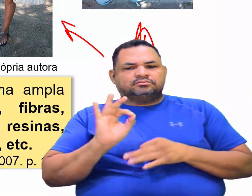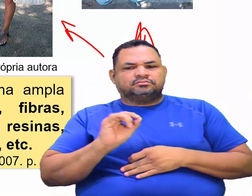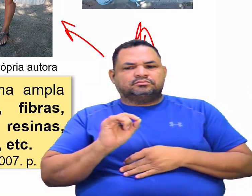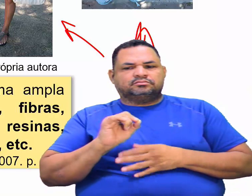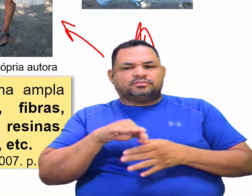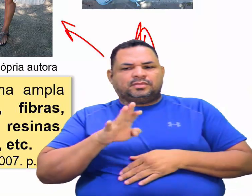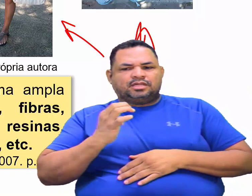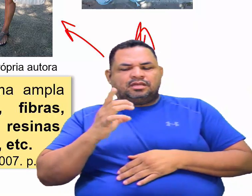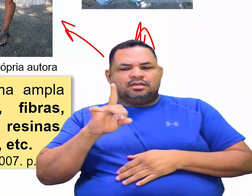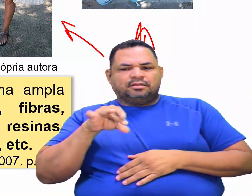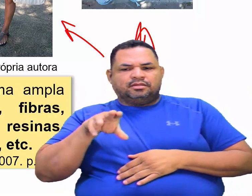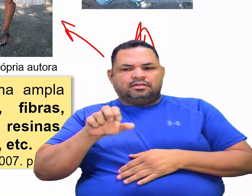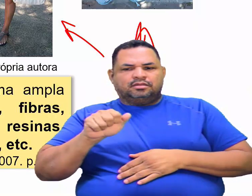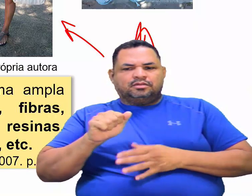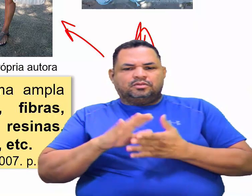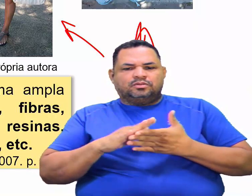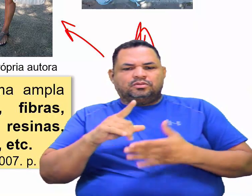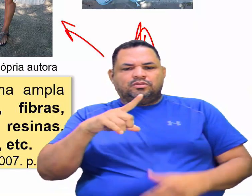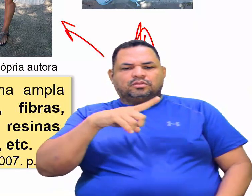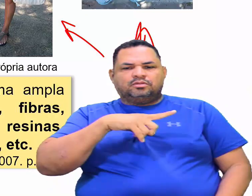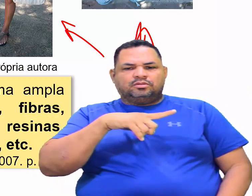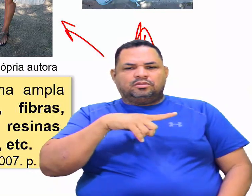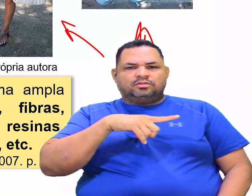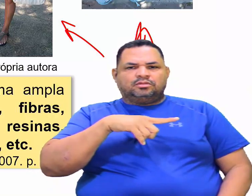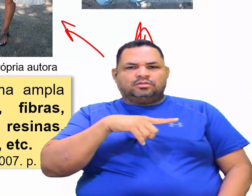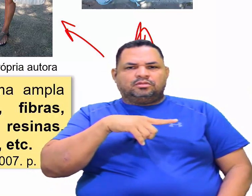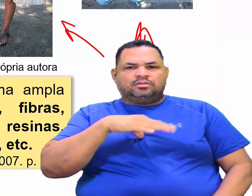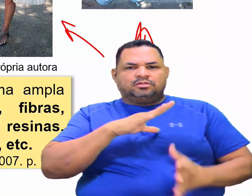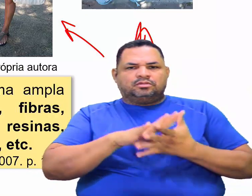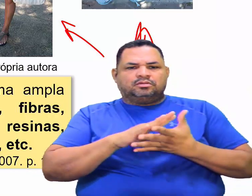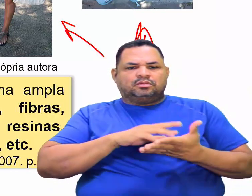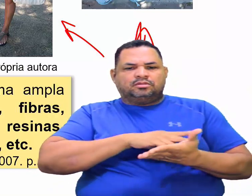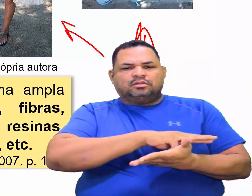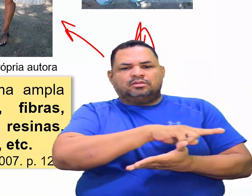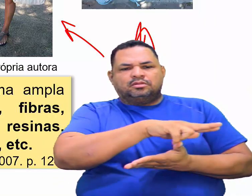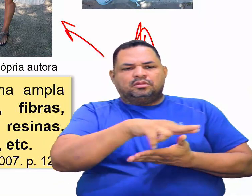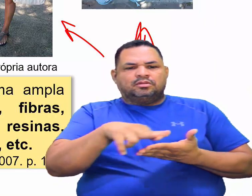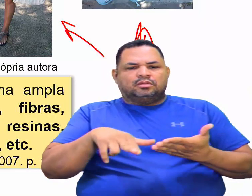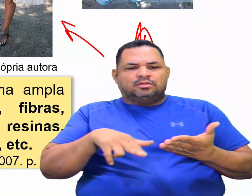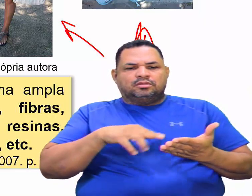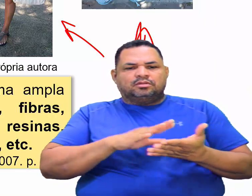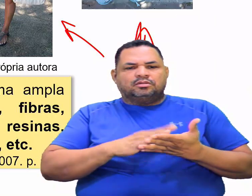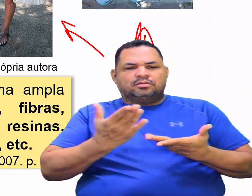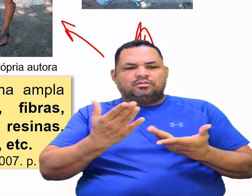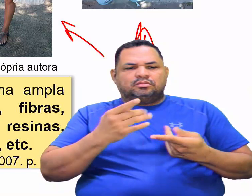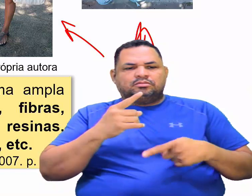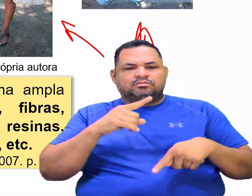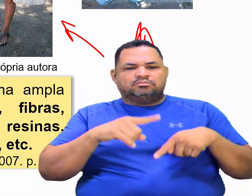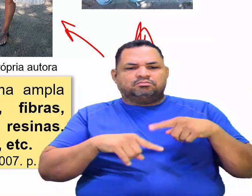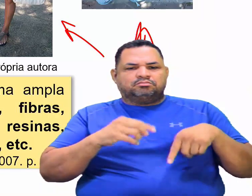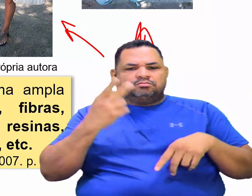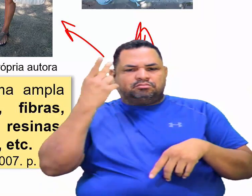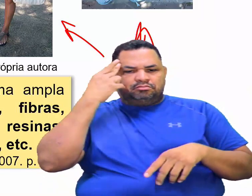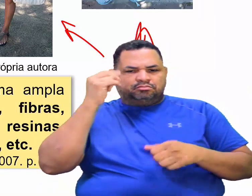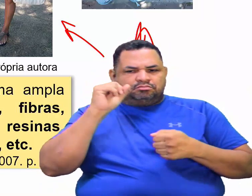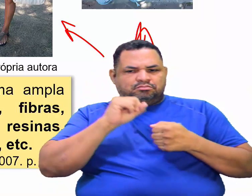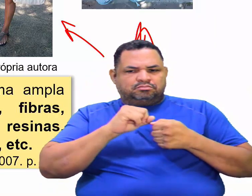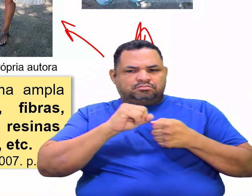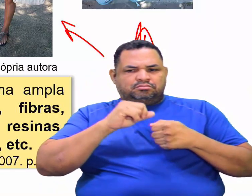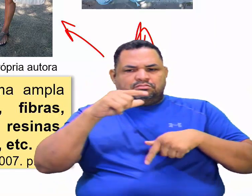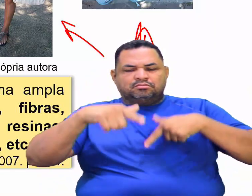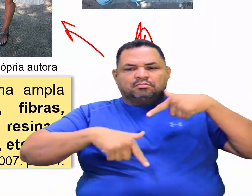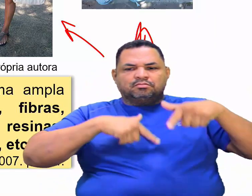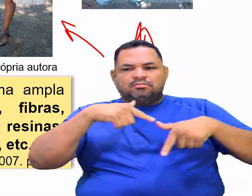ou Campineiros contam com uma ampla variedade de elos naturais para fazer os seus